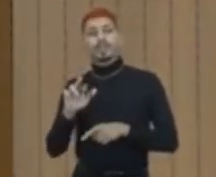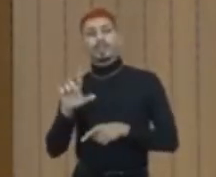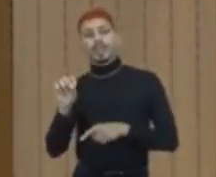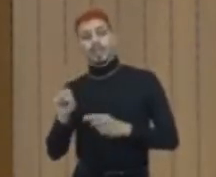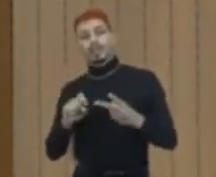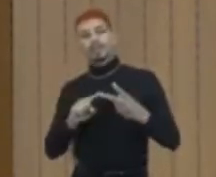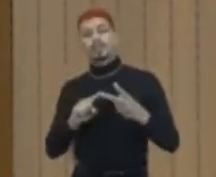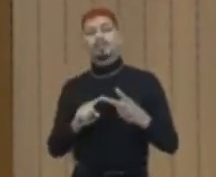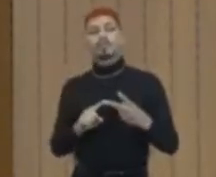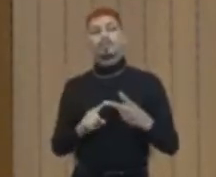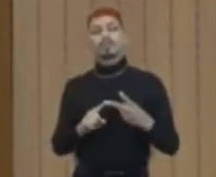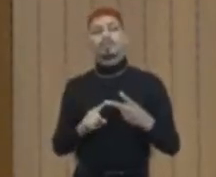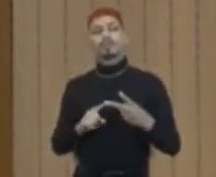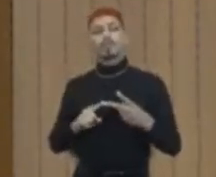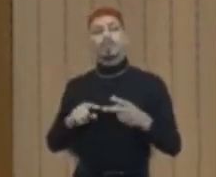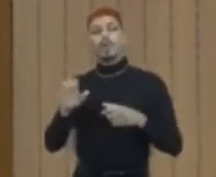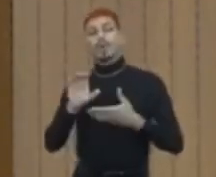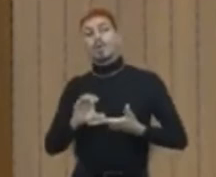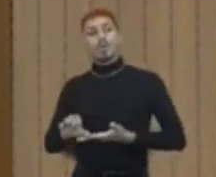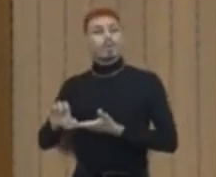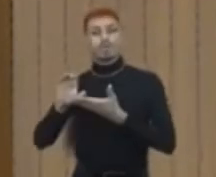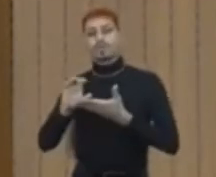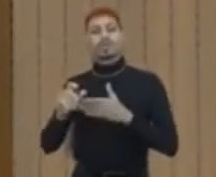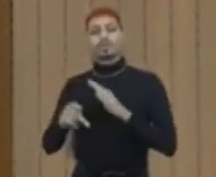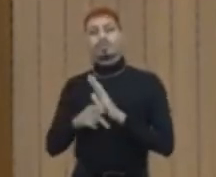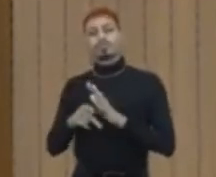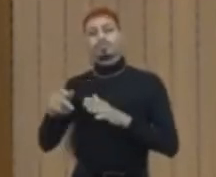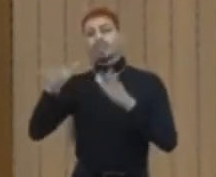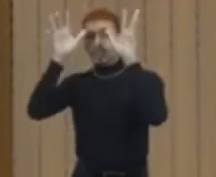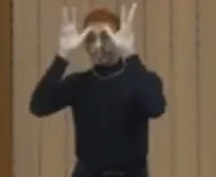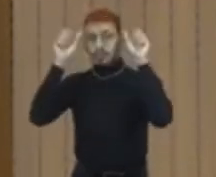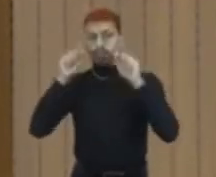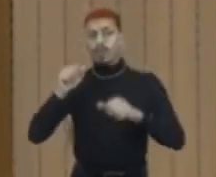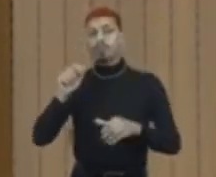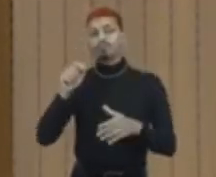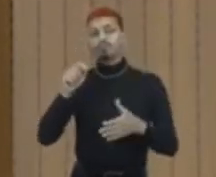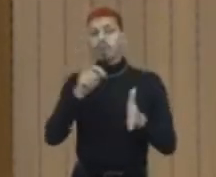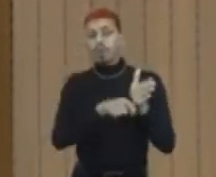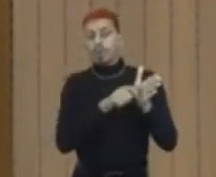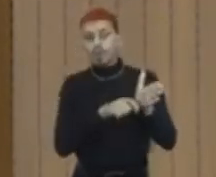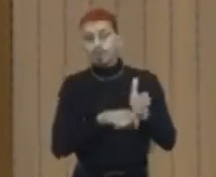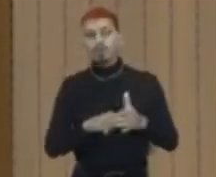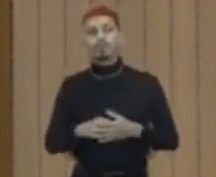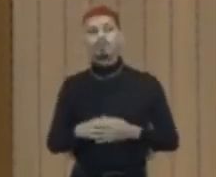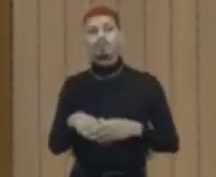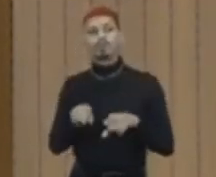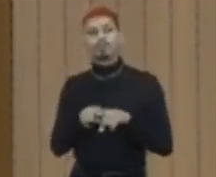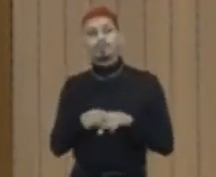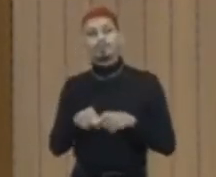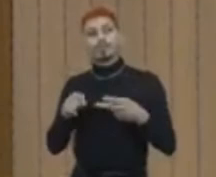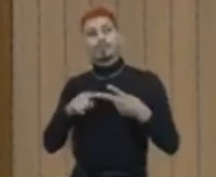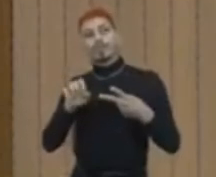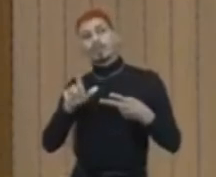Frederico Santos, conselheiro do Conselho Superior do Tribunal de Contas. Cumprimento também a colega